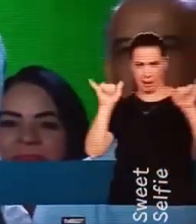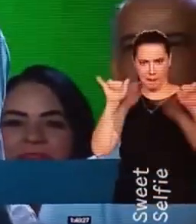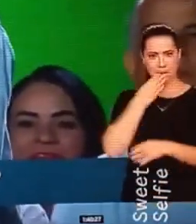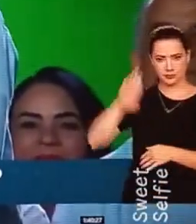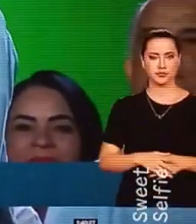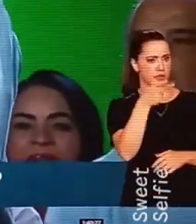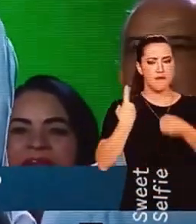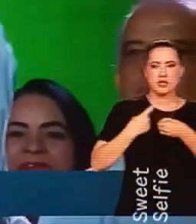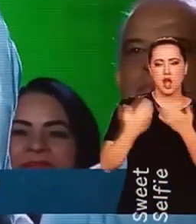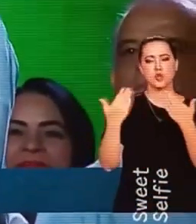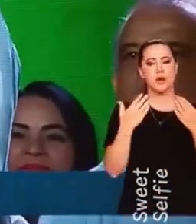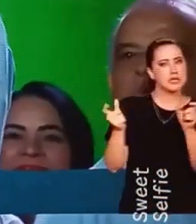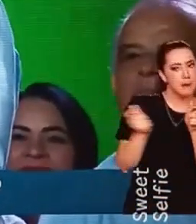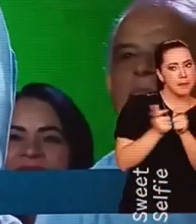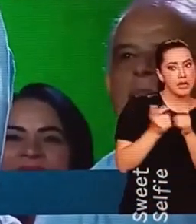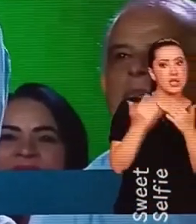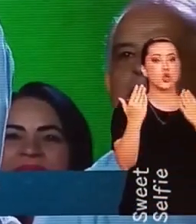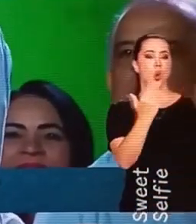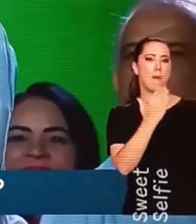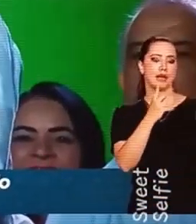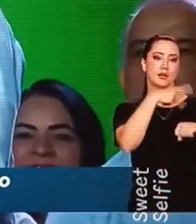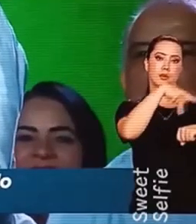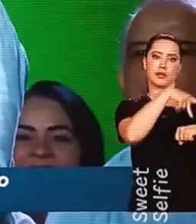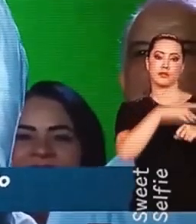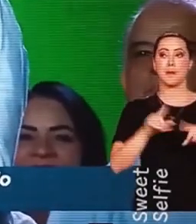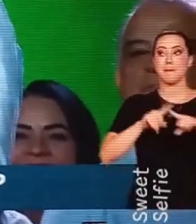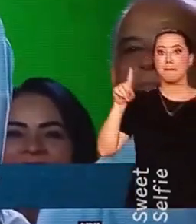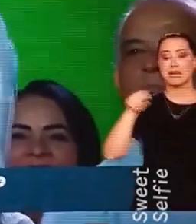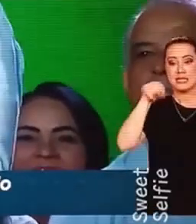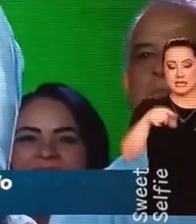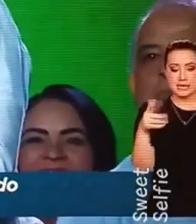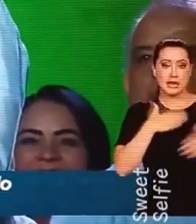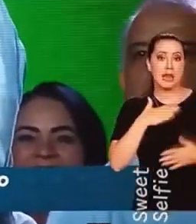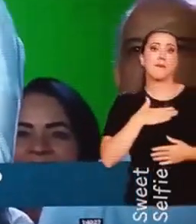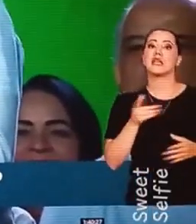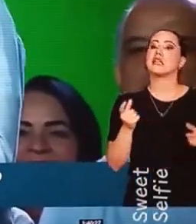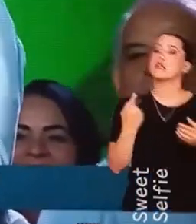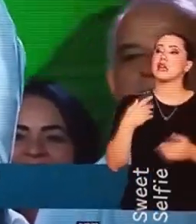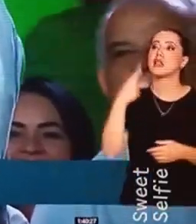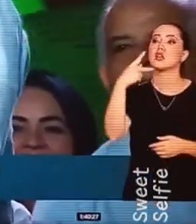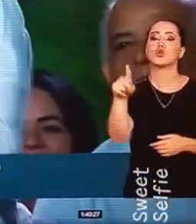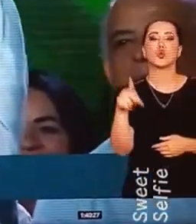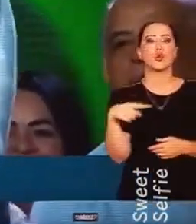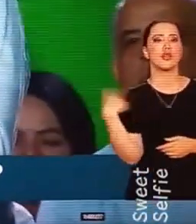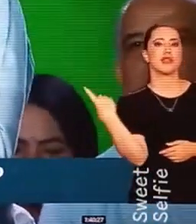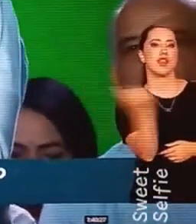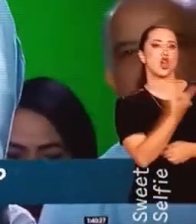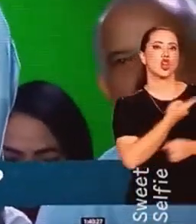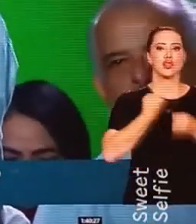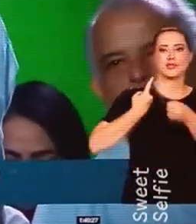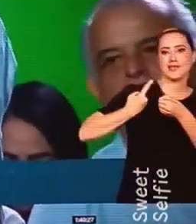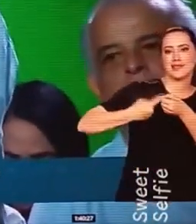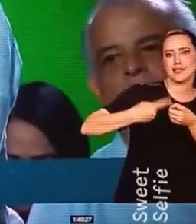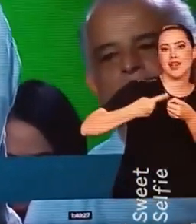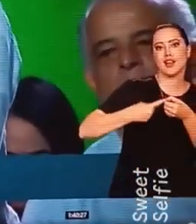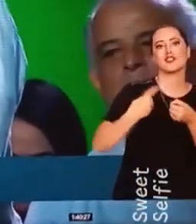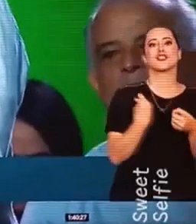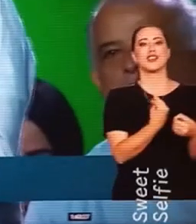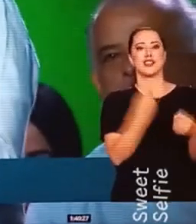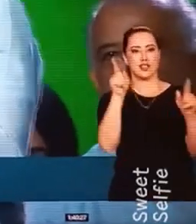se comparada ao país, mas é na minha, é na sua, é na nossa cidade que a gente é